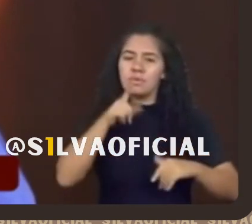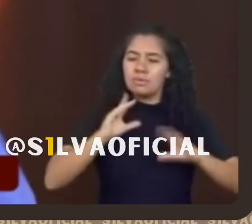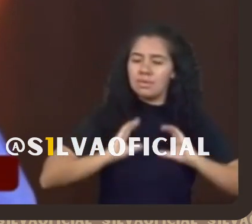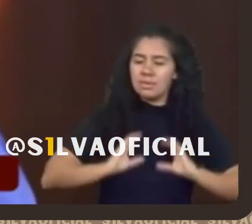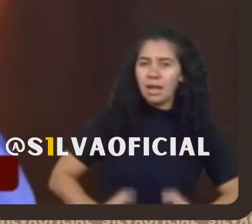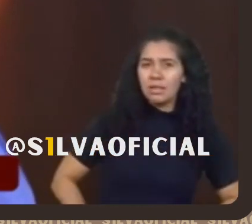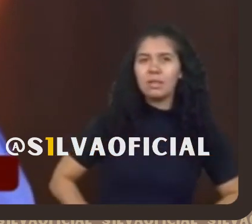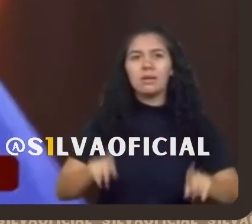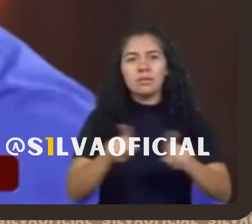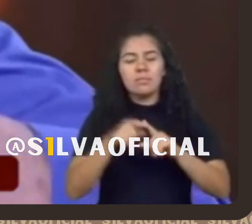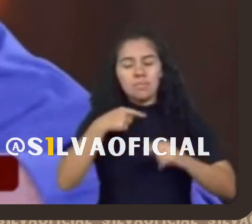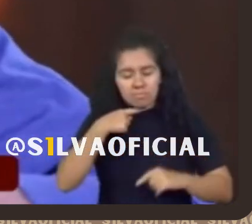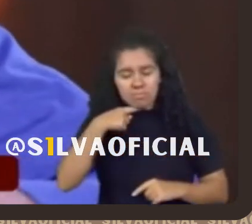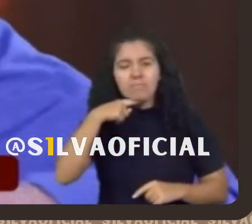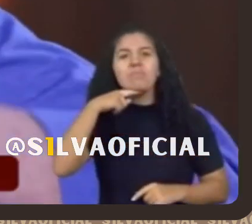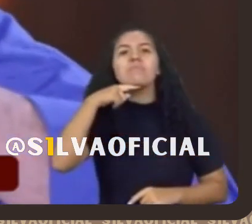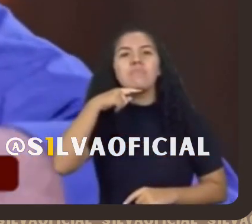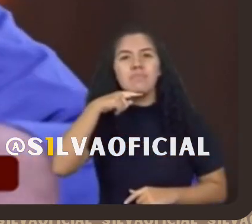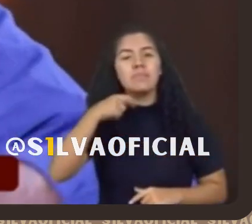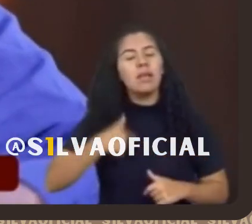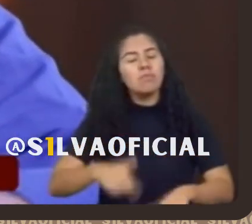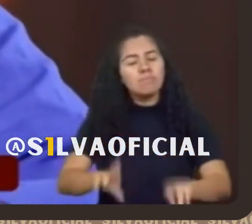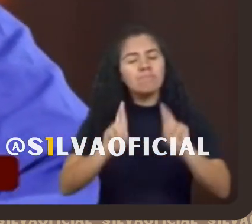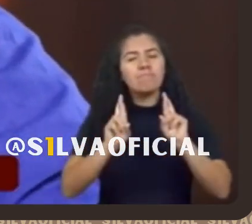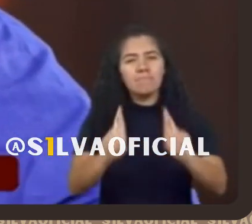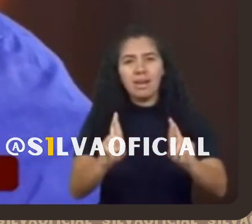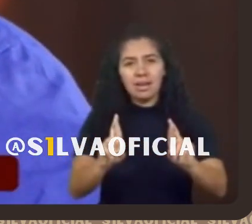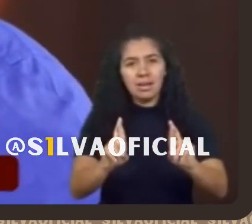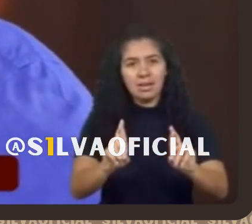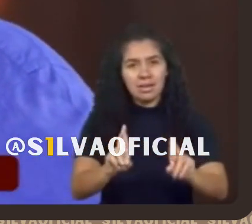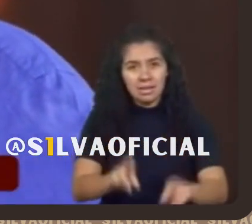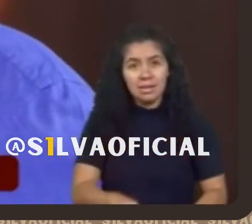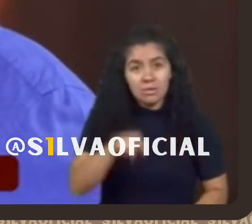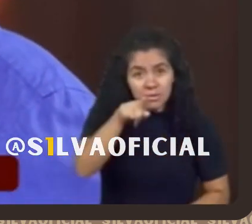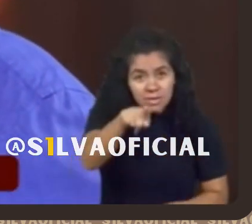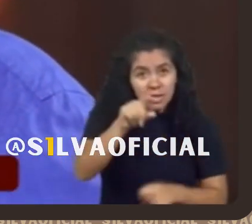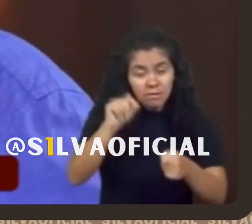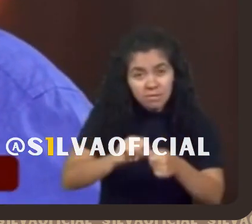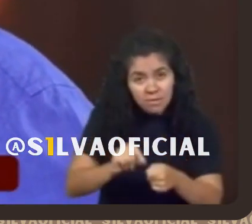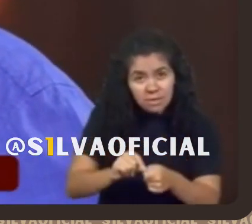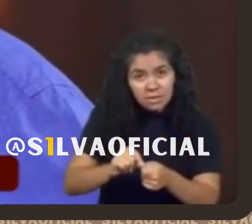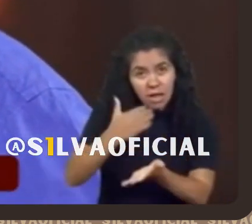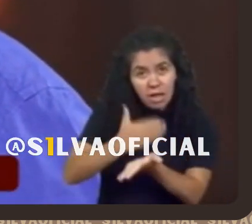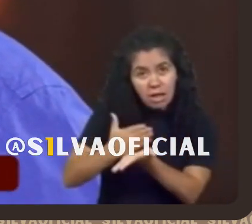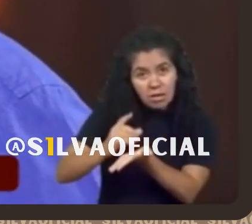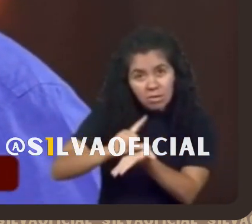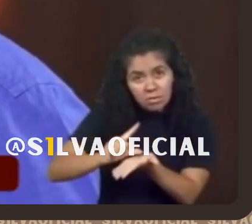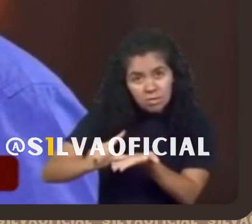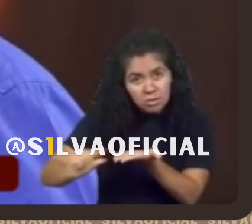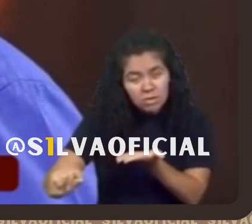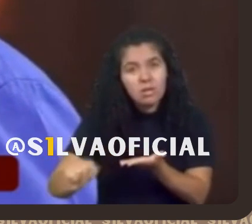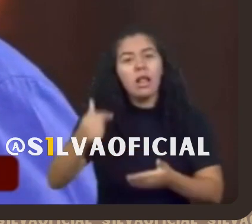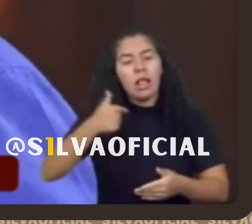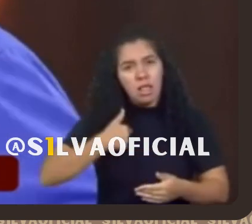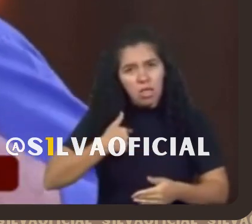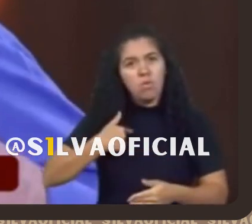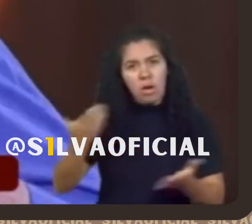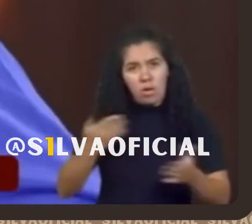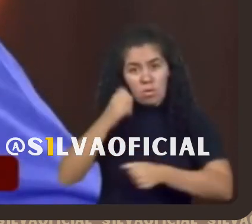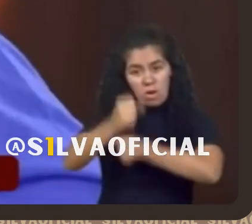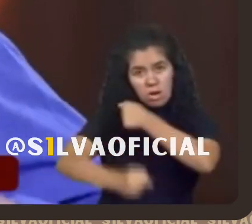cabeça erguida eu espero se você fazer negociação como eu vou visitaras universidades ano que vem com